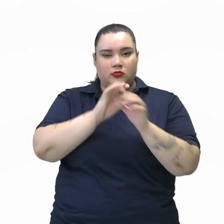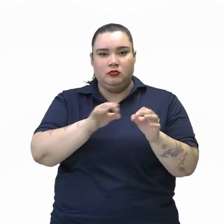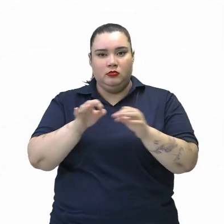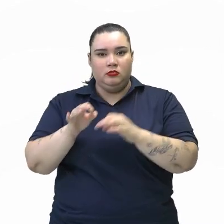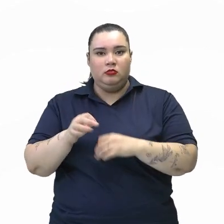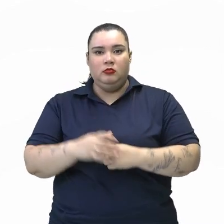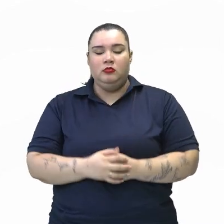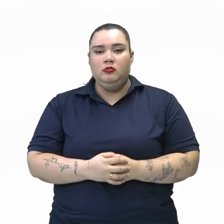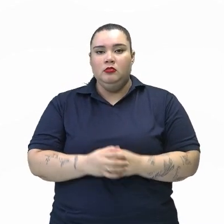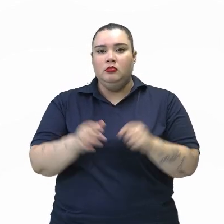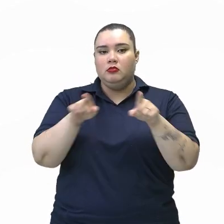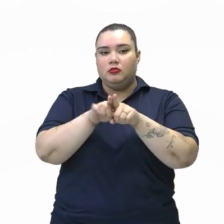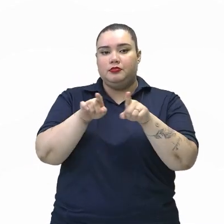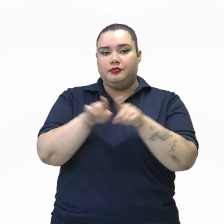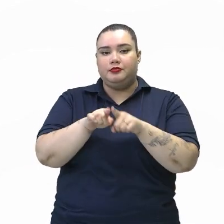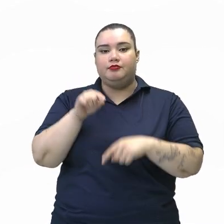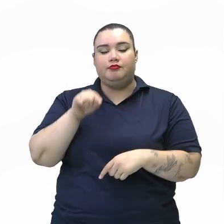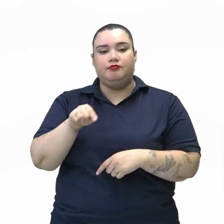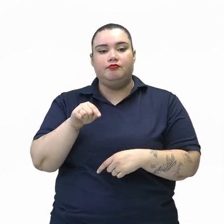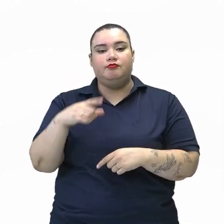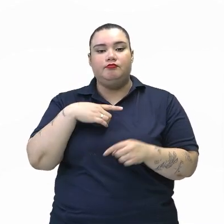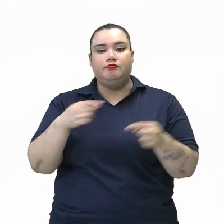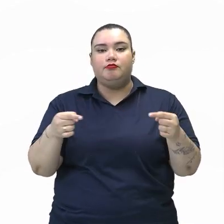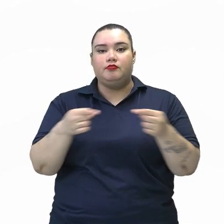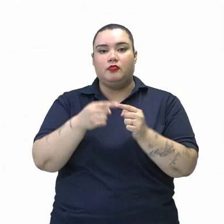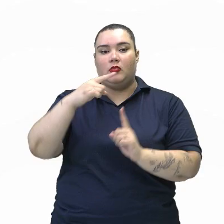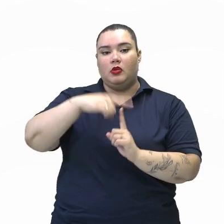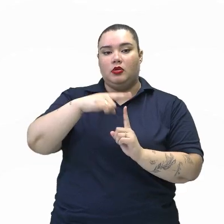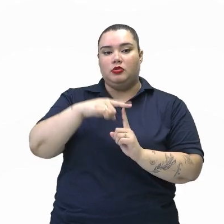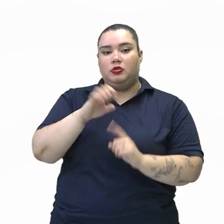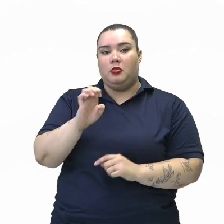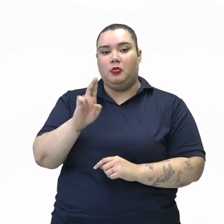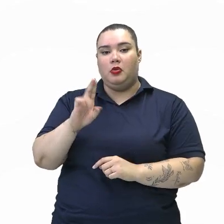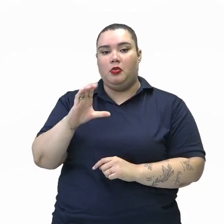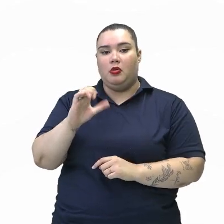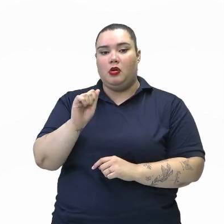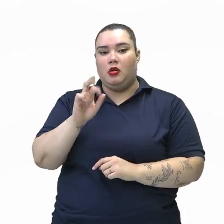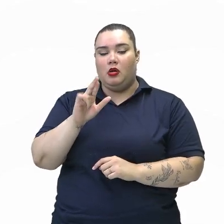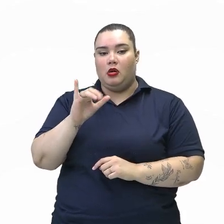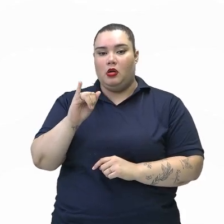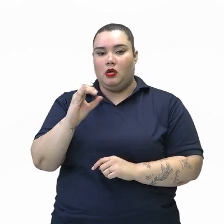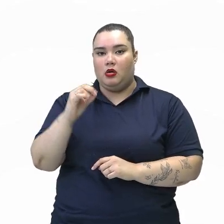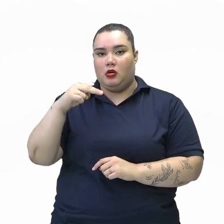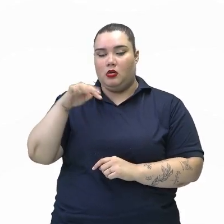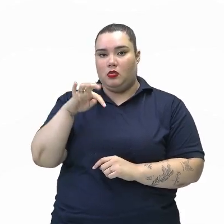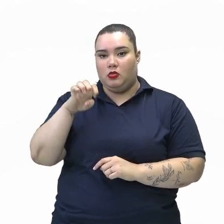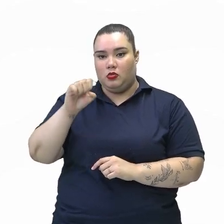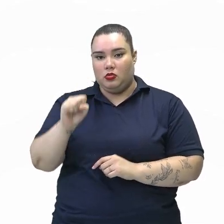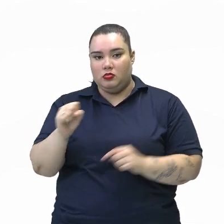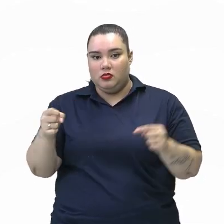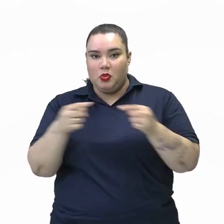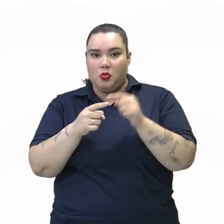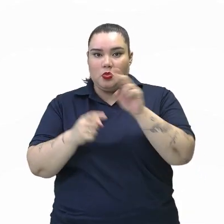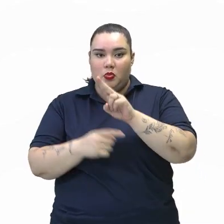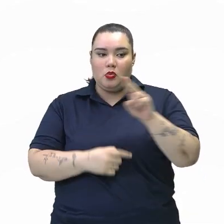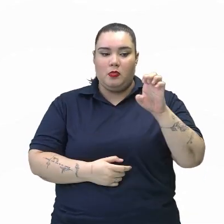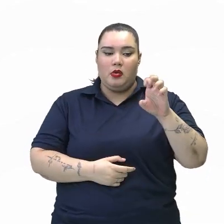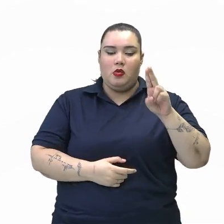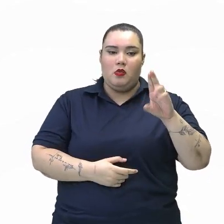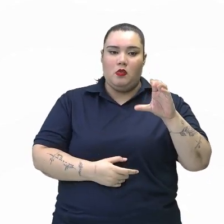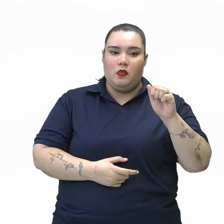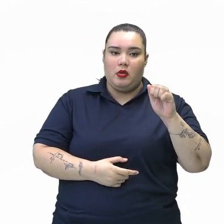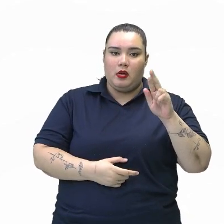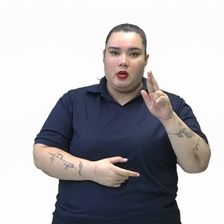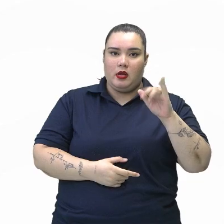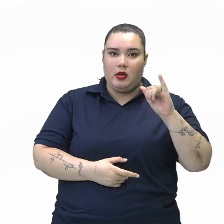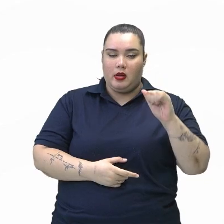Além disso, esses seres vivos são eucariontes, né, por isso eucária, a partir daqui todos que a